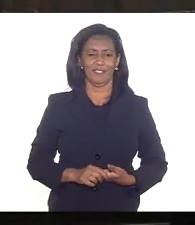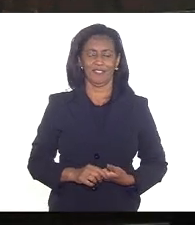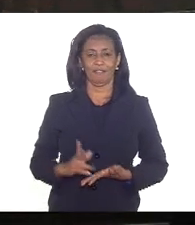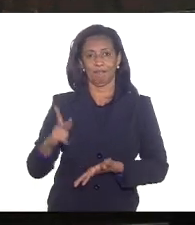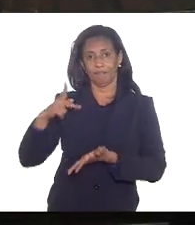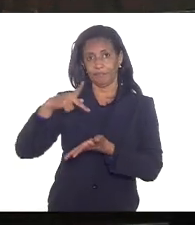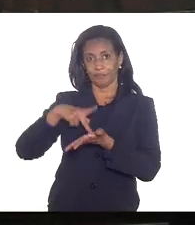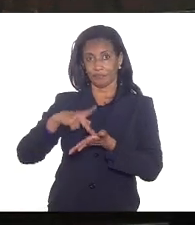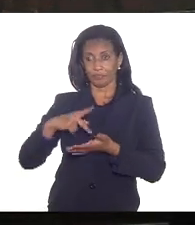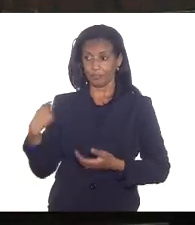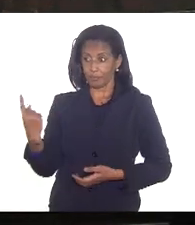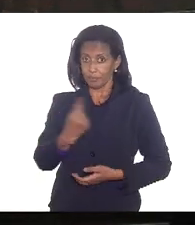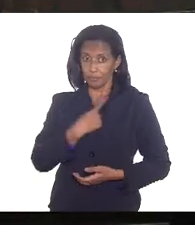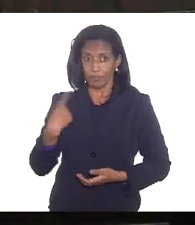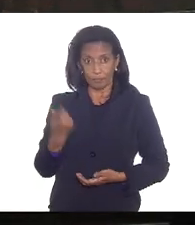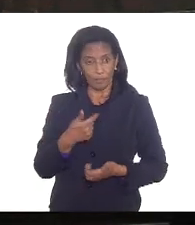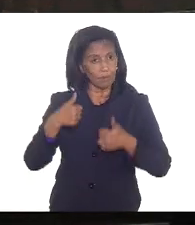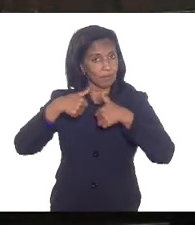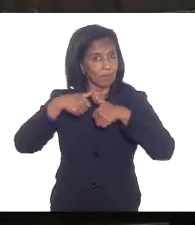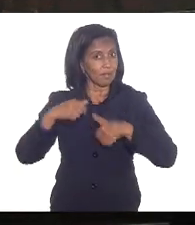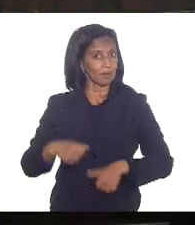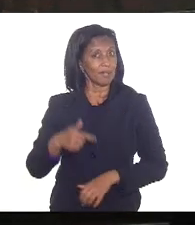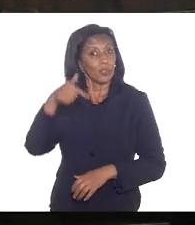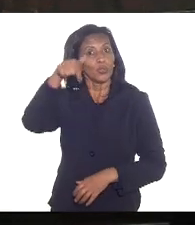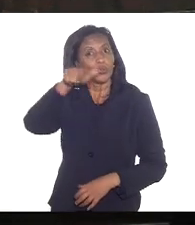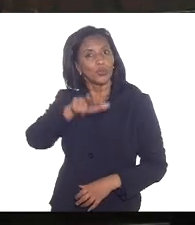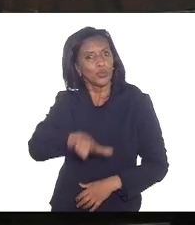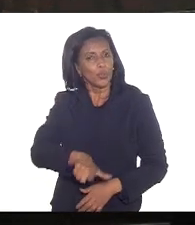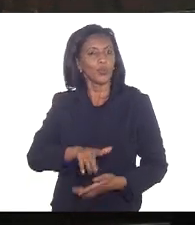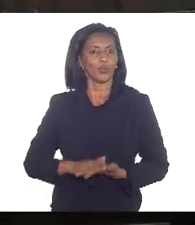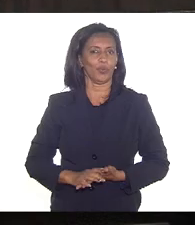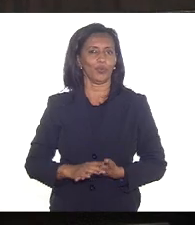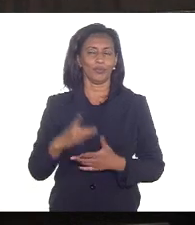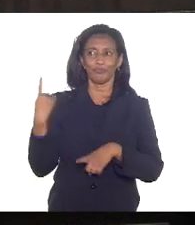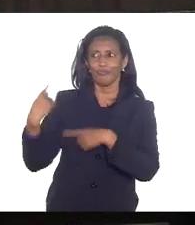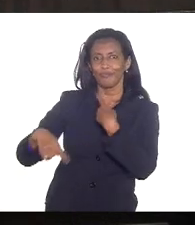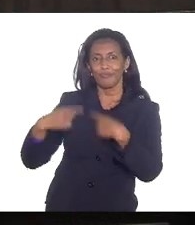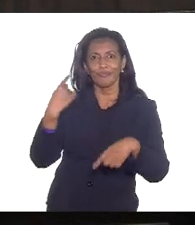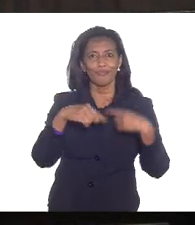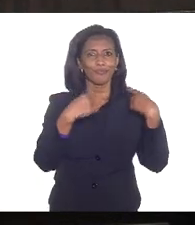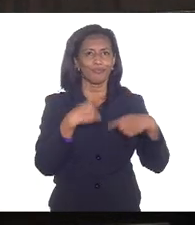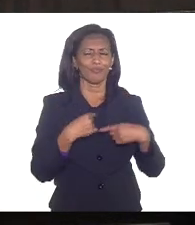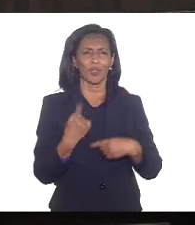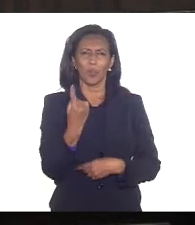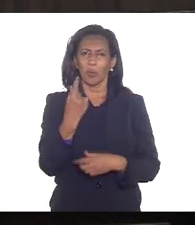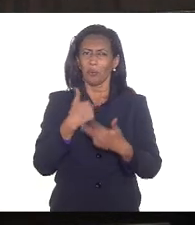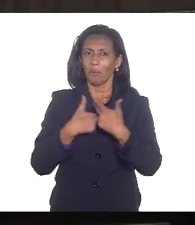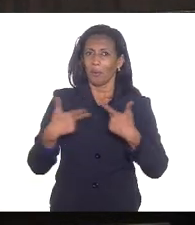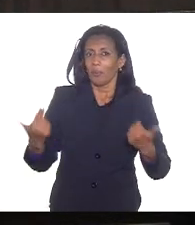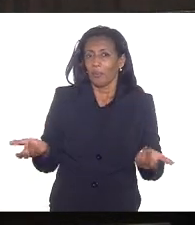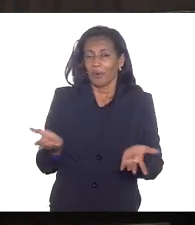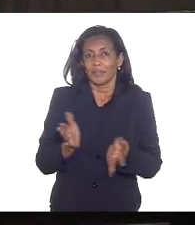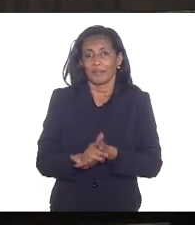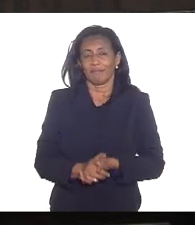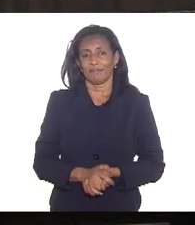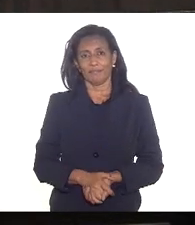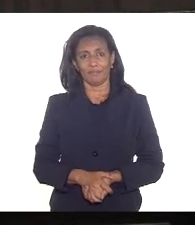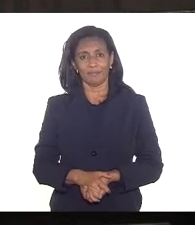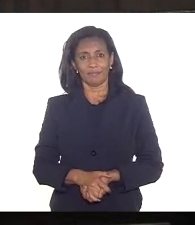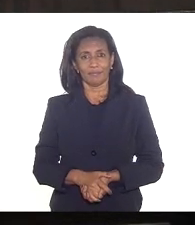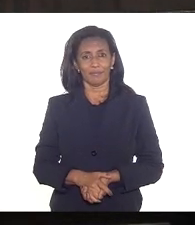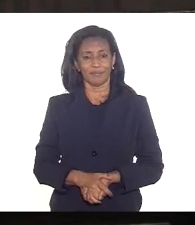realidade nós estamos aqui mais uma vez né discutindo uma coisa aqui